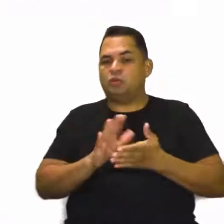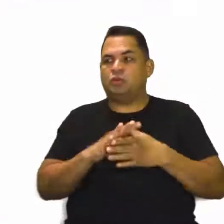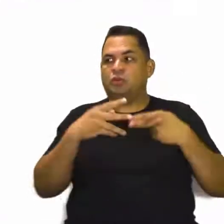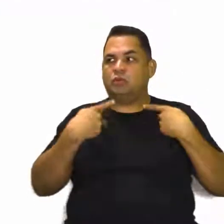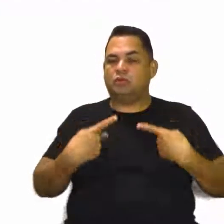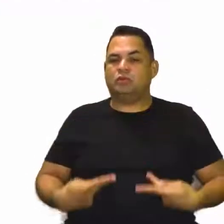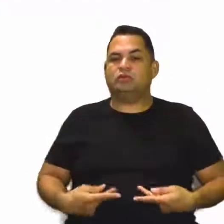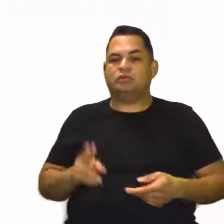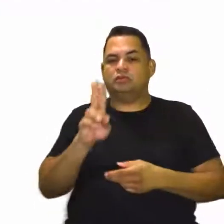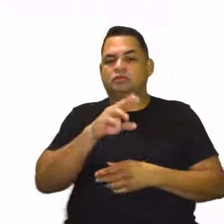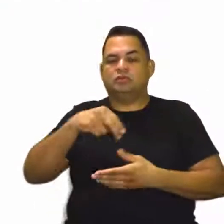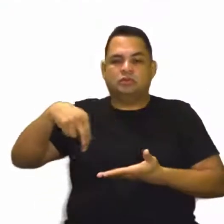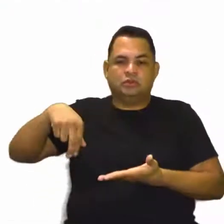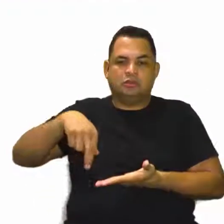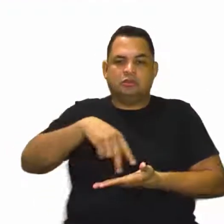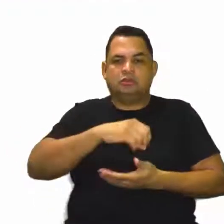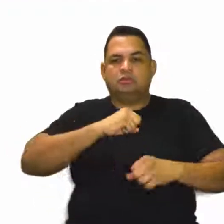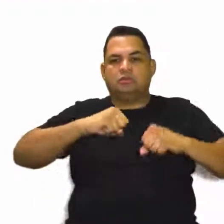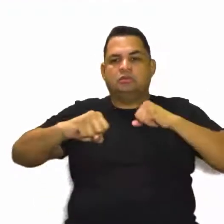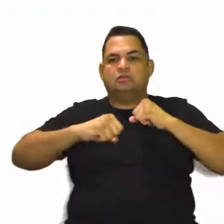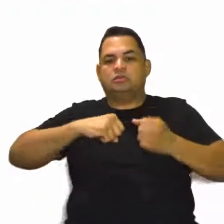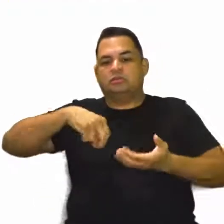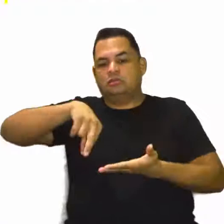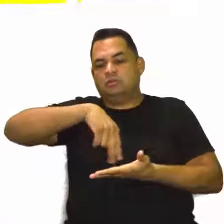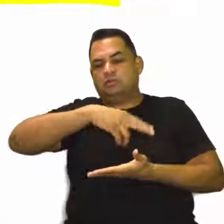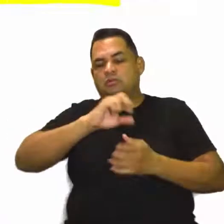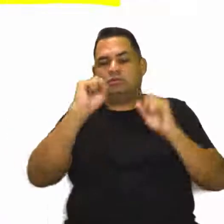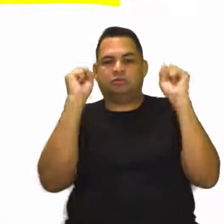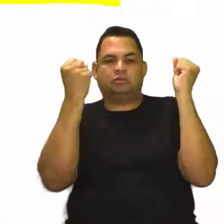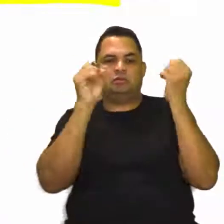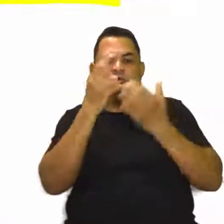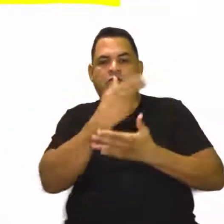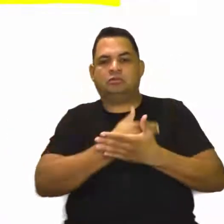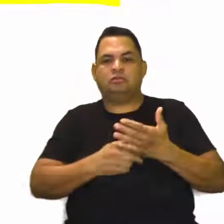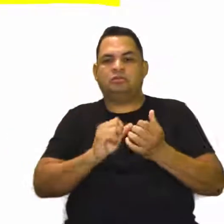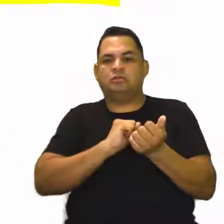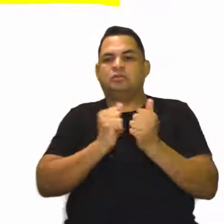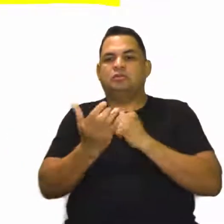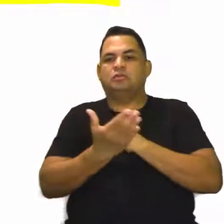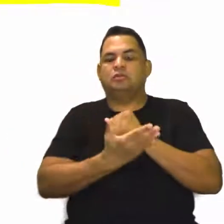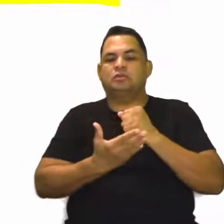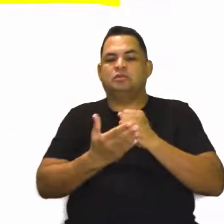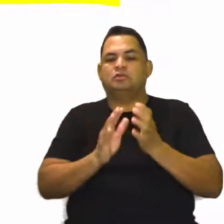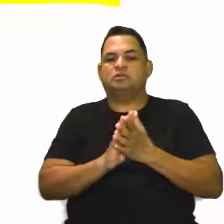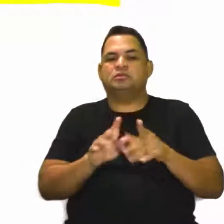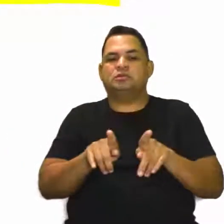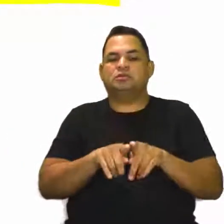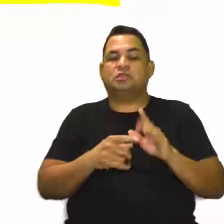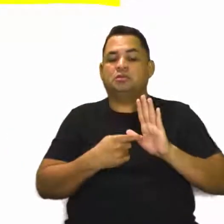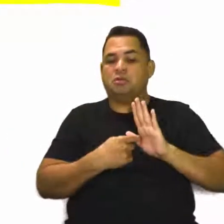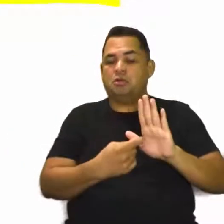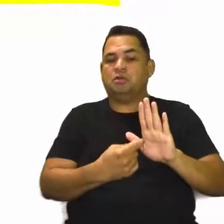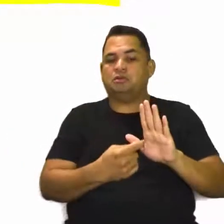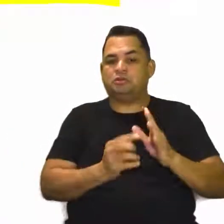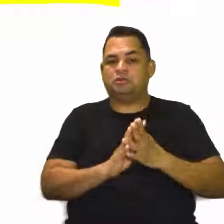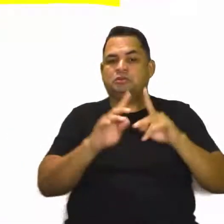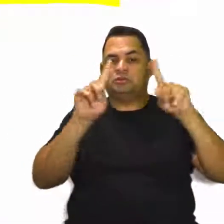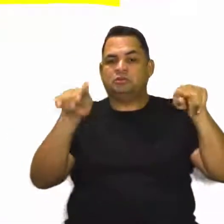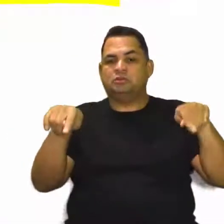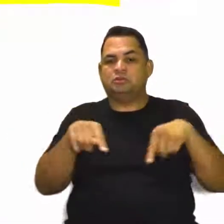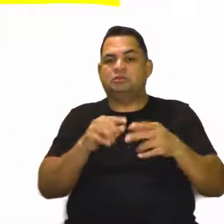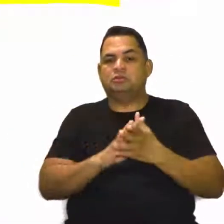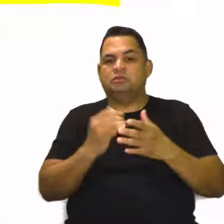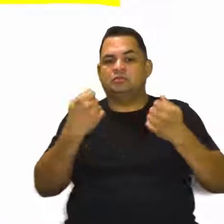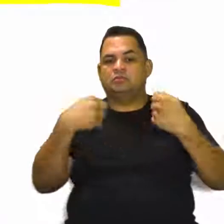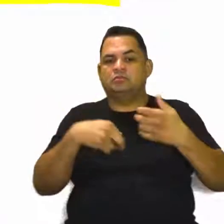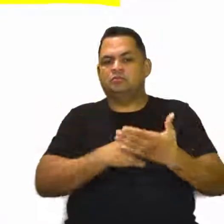utilizar de caminhadas, corridas, danças e ginástica, esportes básicos e alternativos. E a gente ilustra bem aqui nesse quadro que as